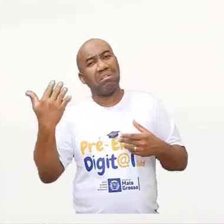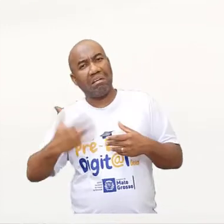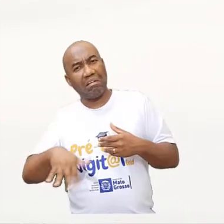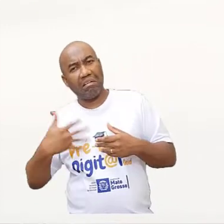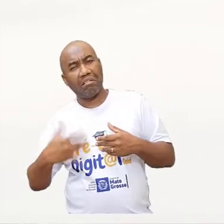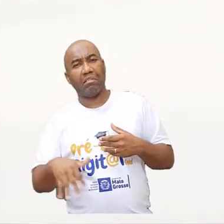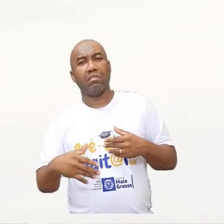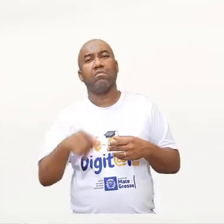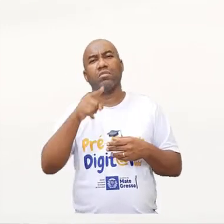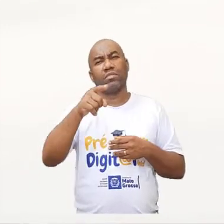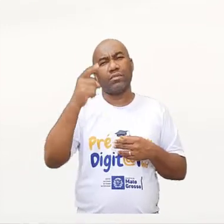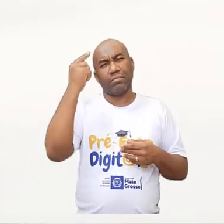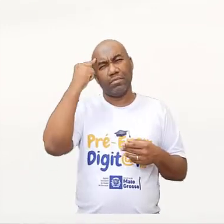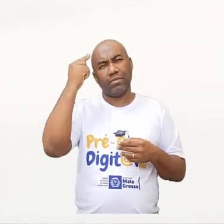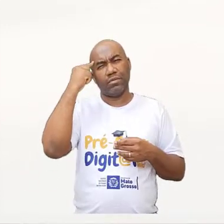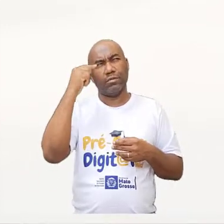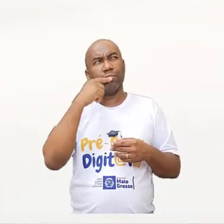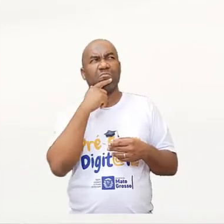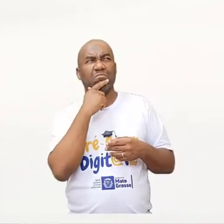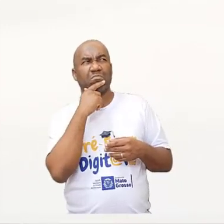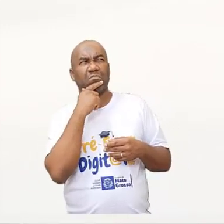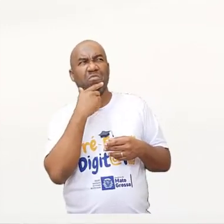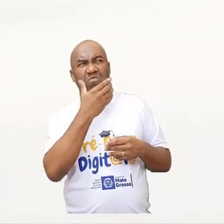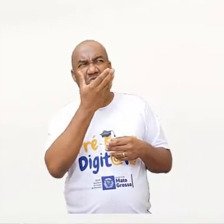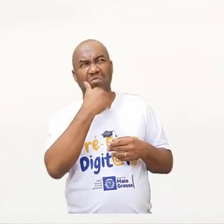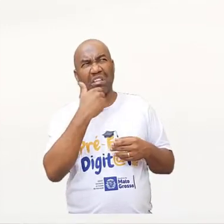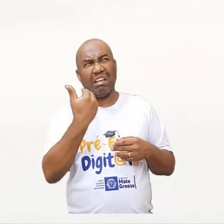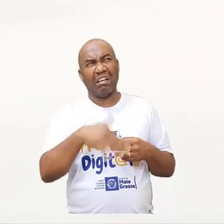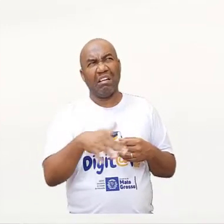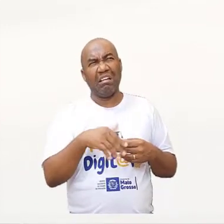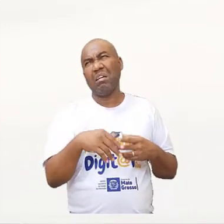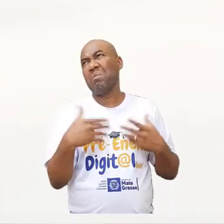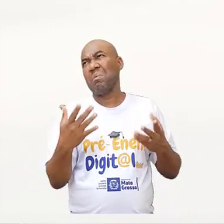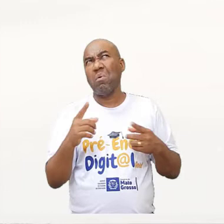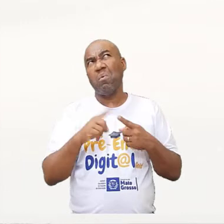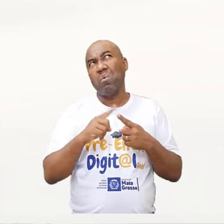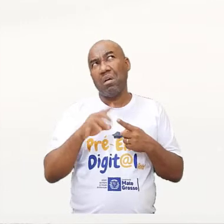uma tâmara, você vai pensar